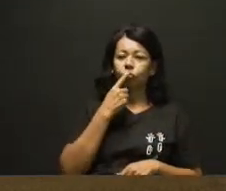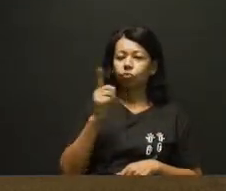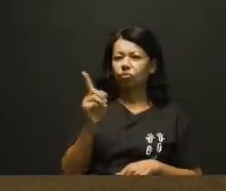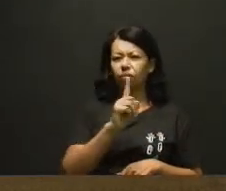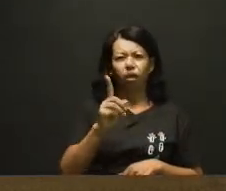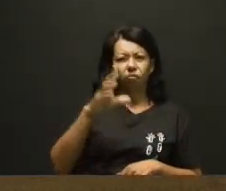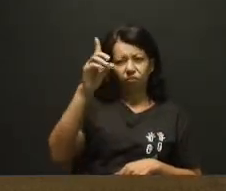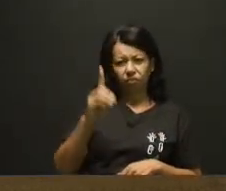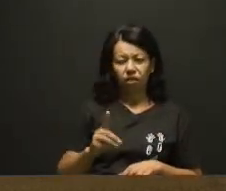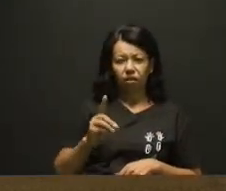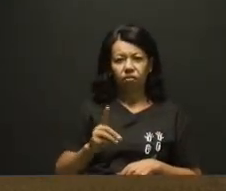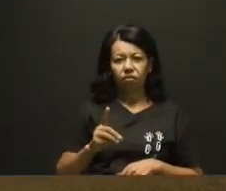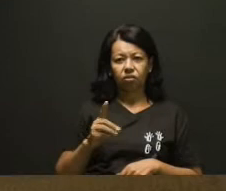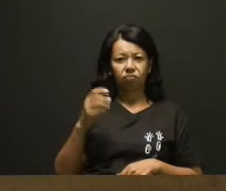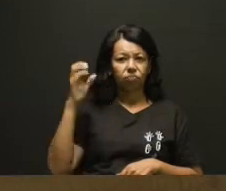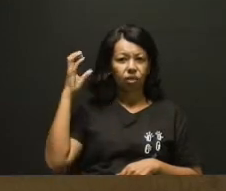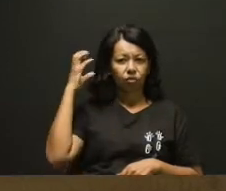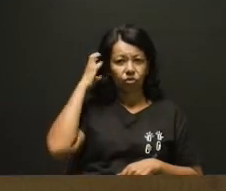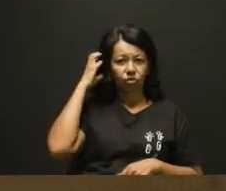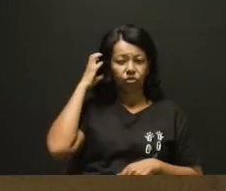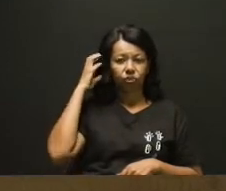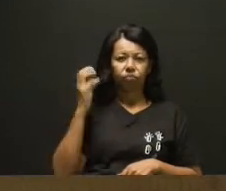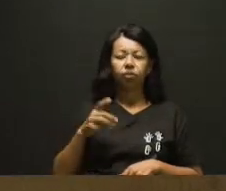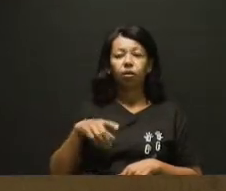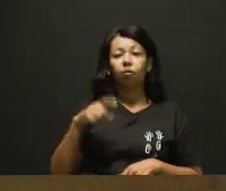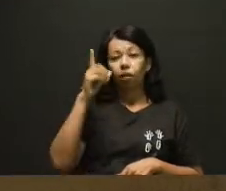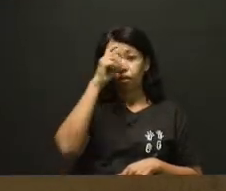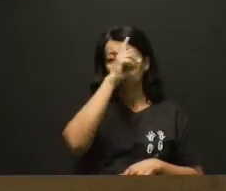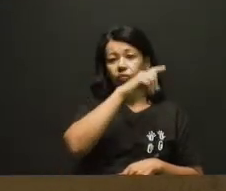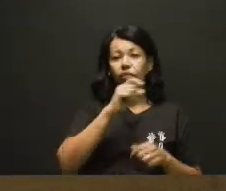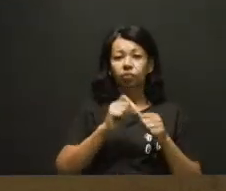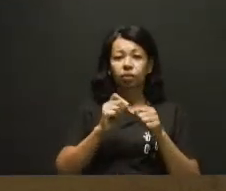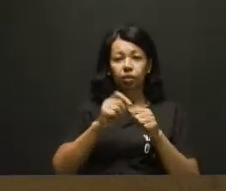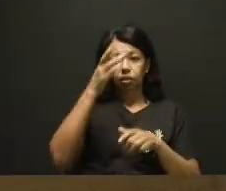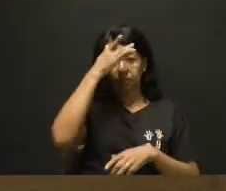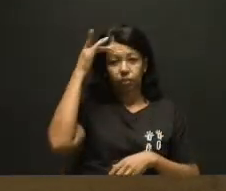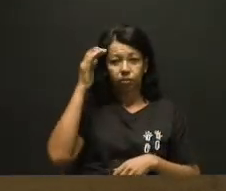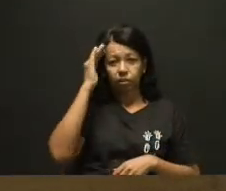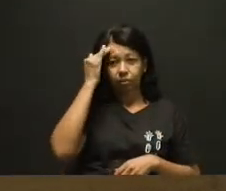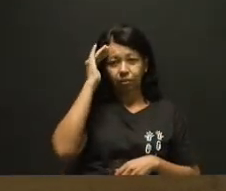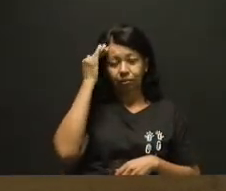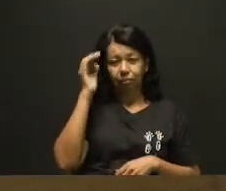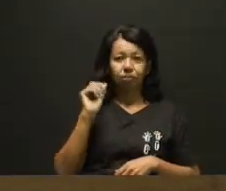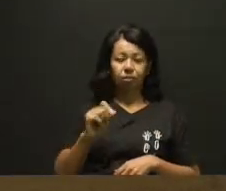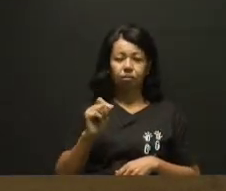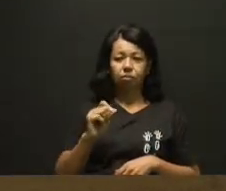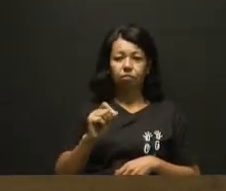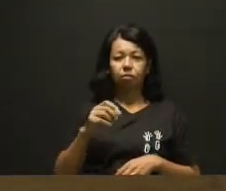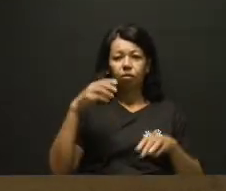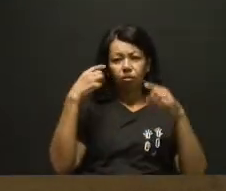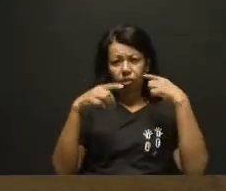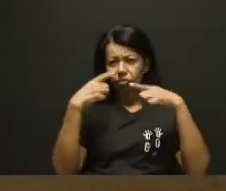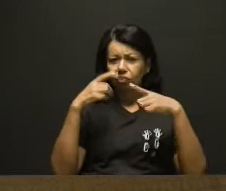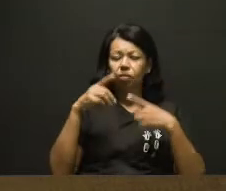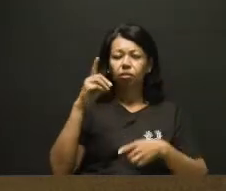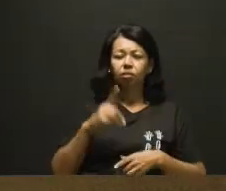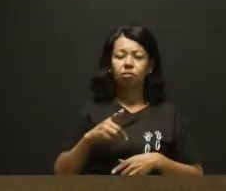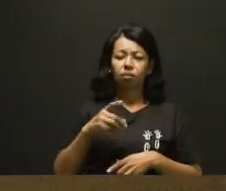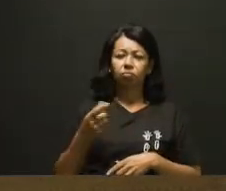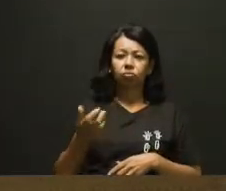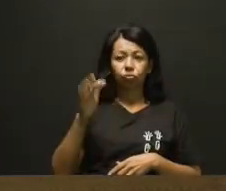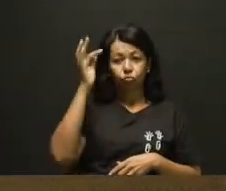na e era difícil fazer com que as pessoas entendessem isso então são discussões que são um é do campo filosófico